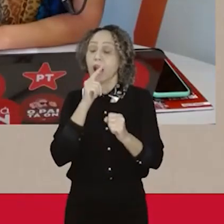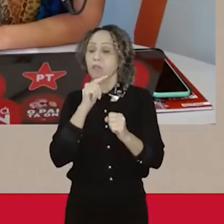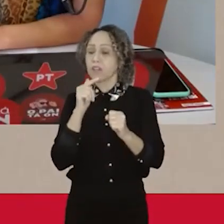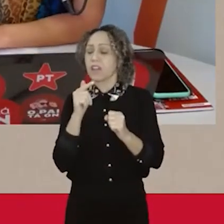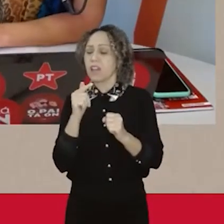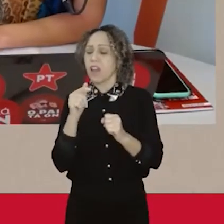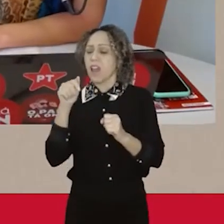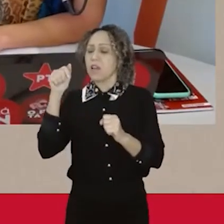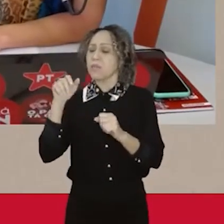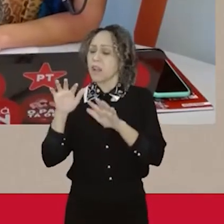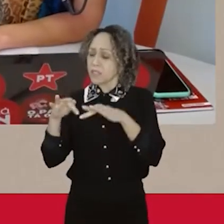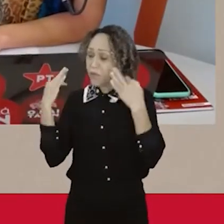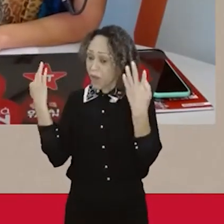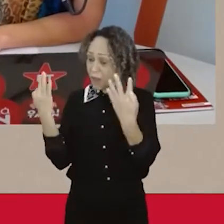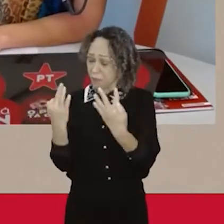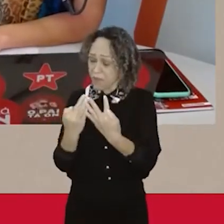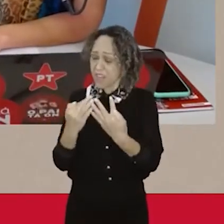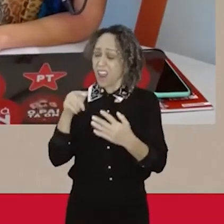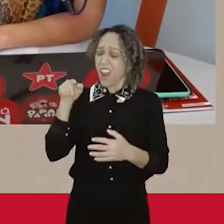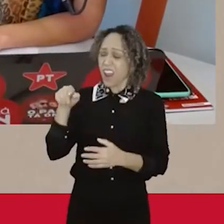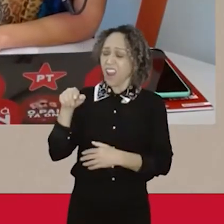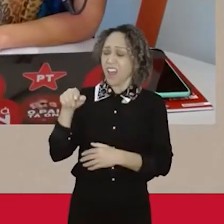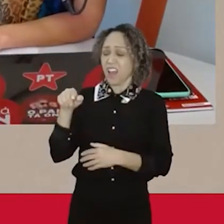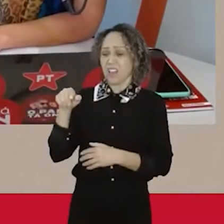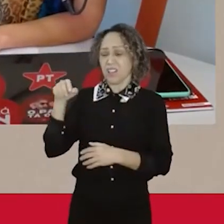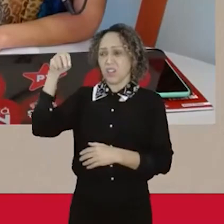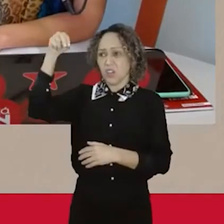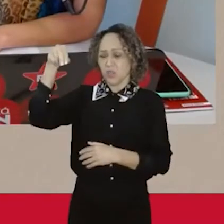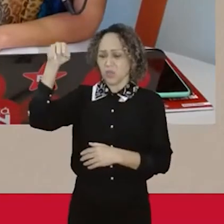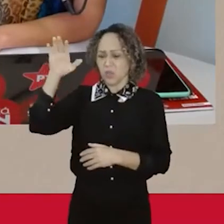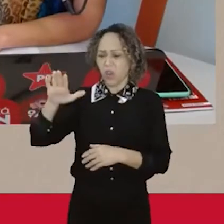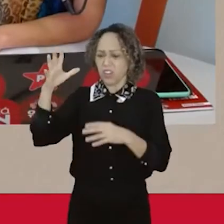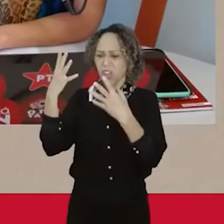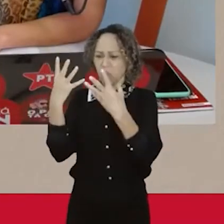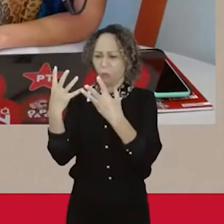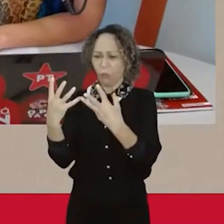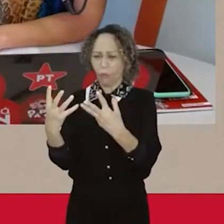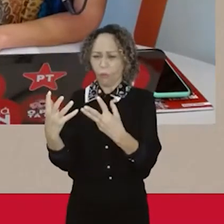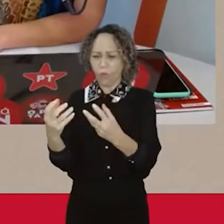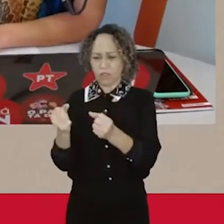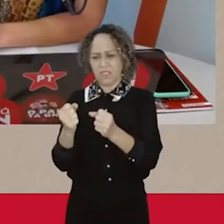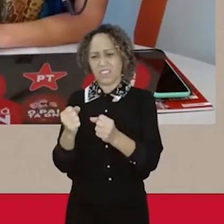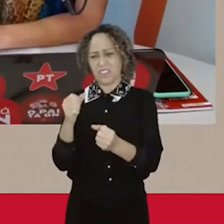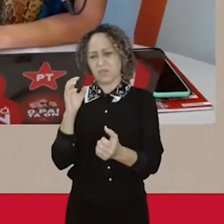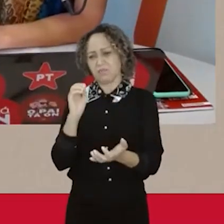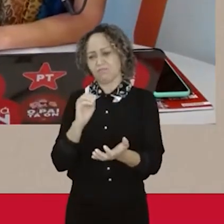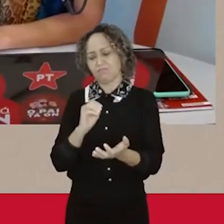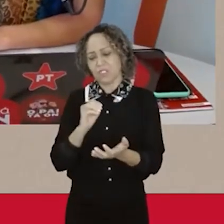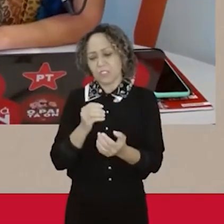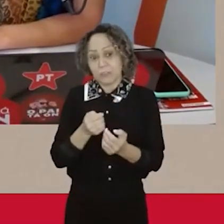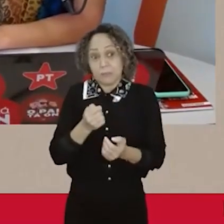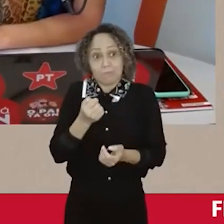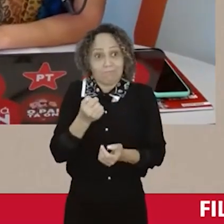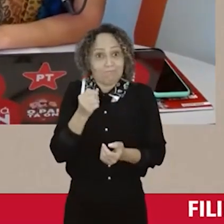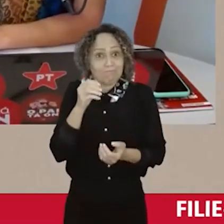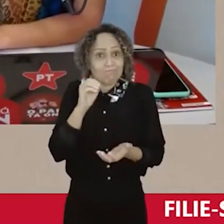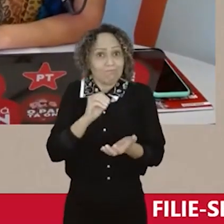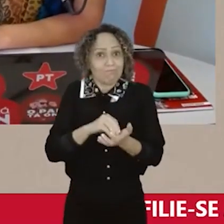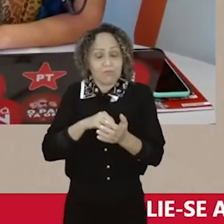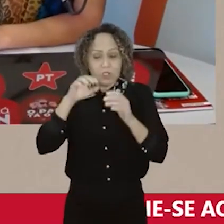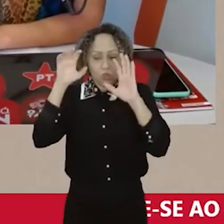no sertão, né, semiárido. Só que quando você leva